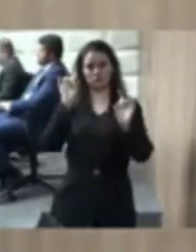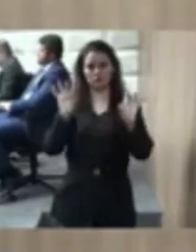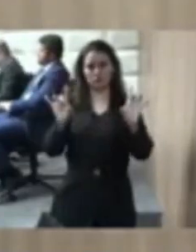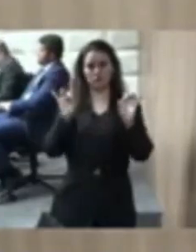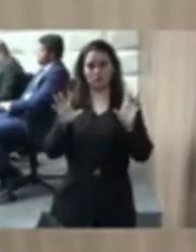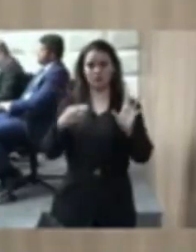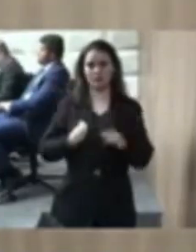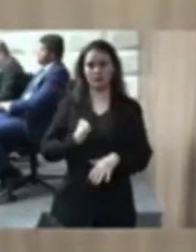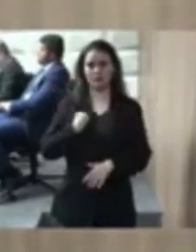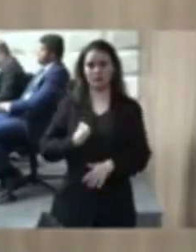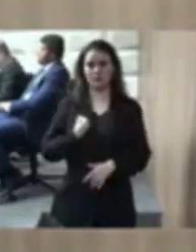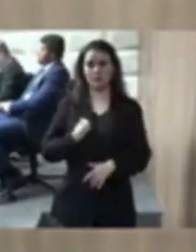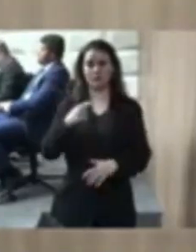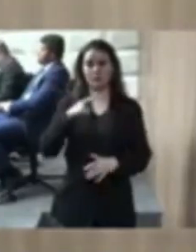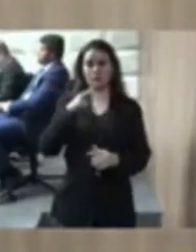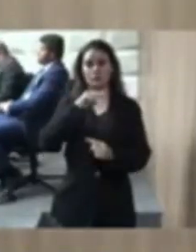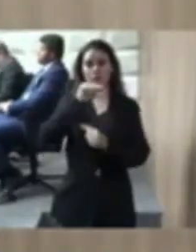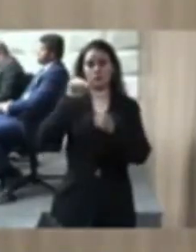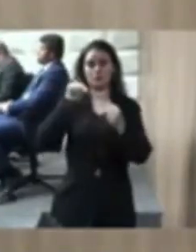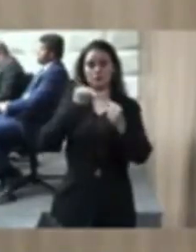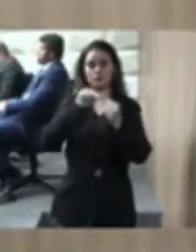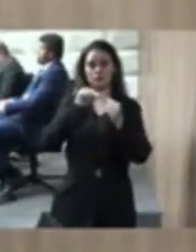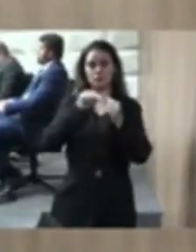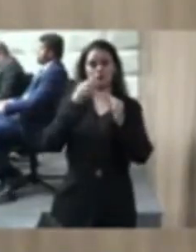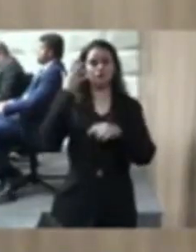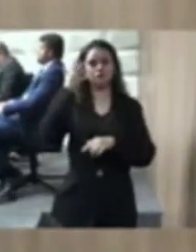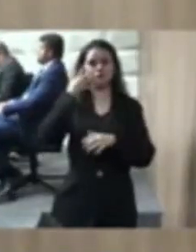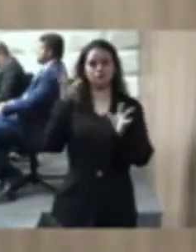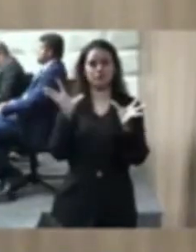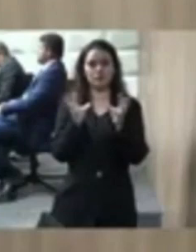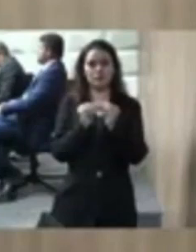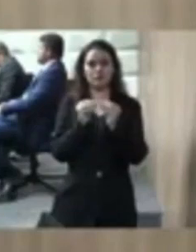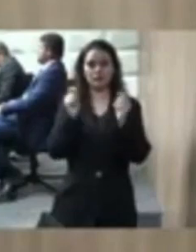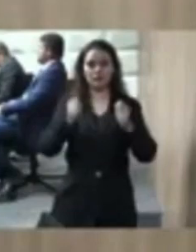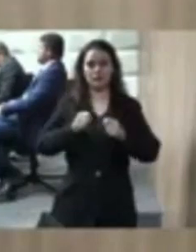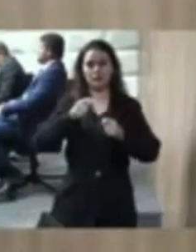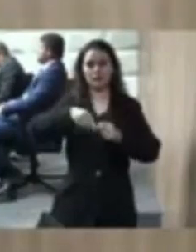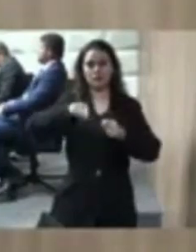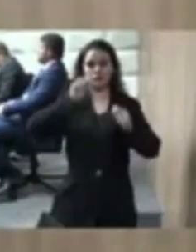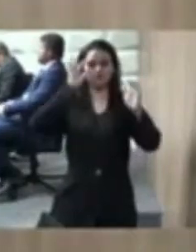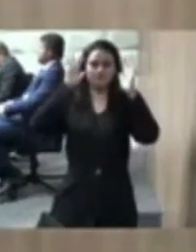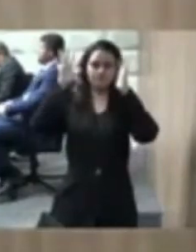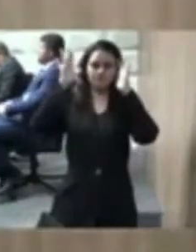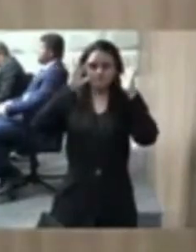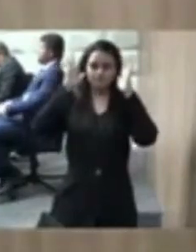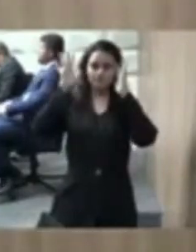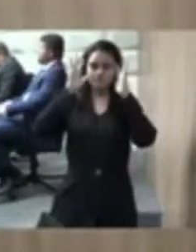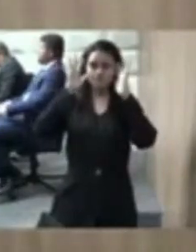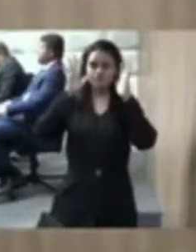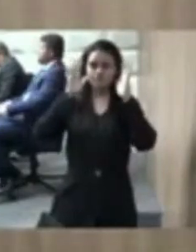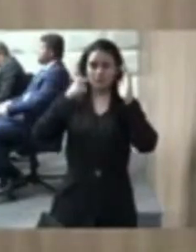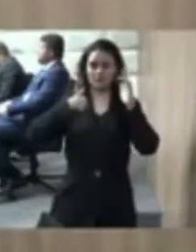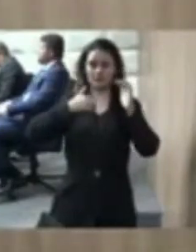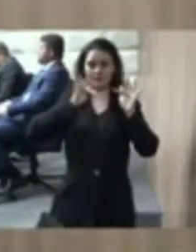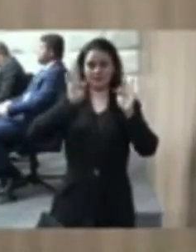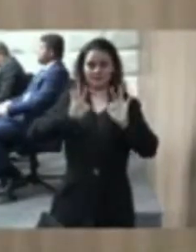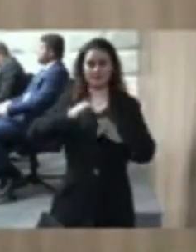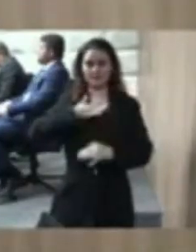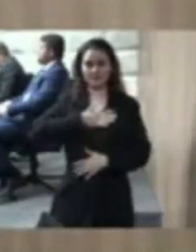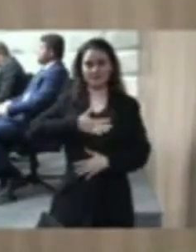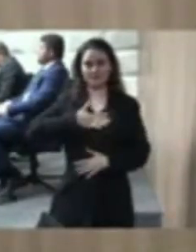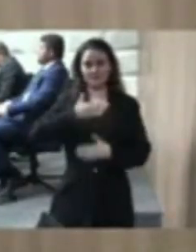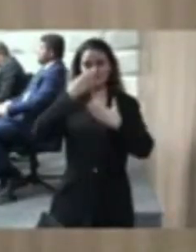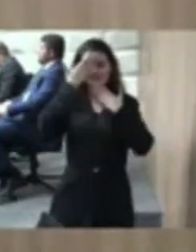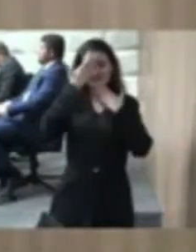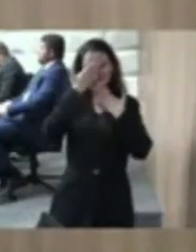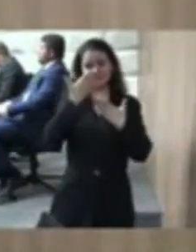vida e que tenho como missão trazer um discurso breve e que possa refletir a minha felicidade e gratidão por aqui estar. Não